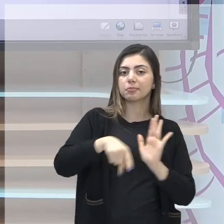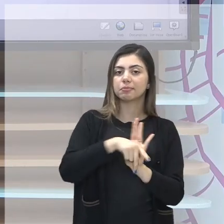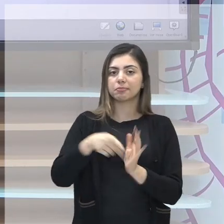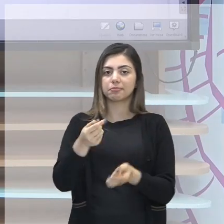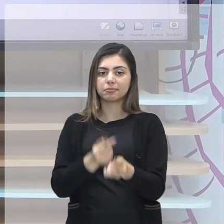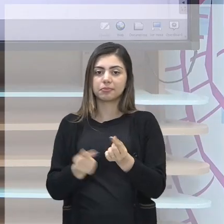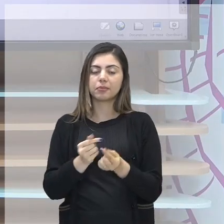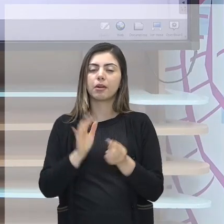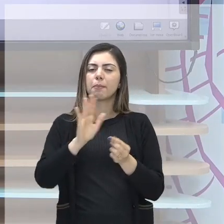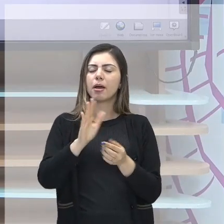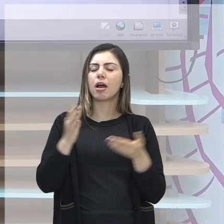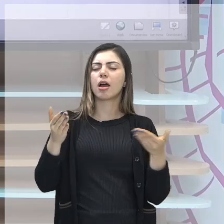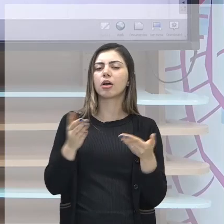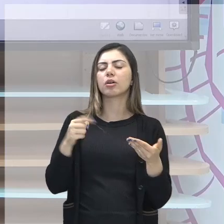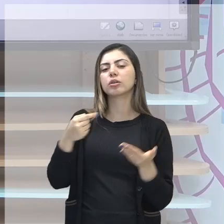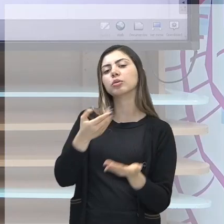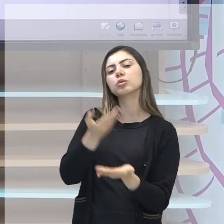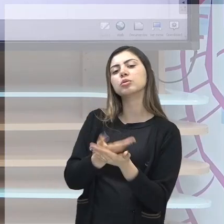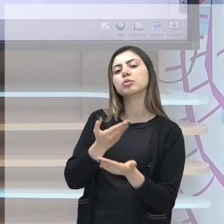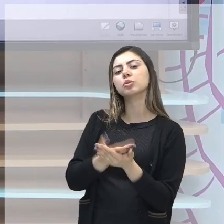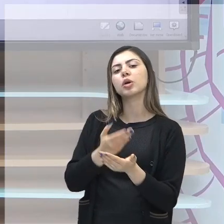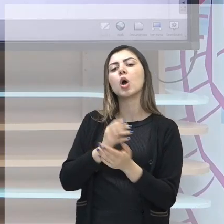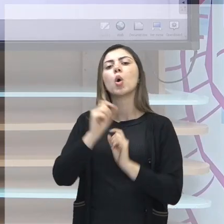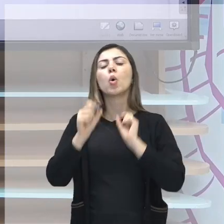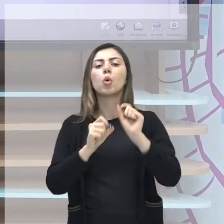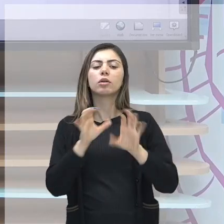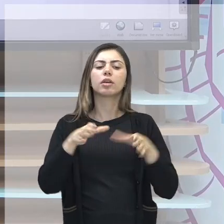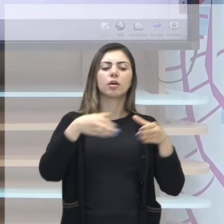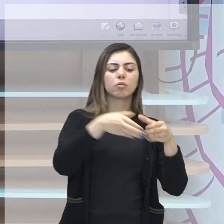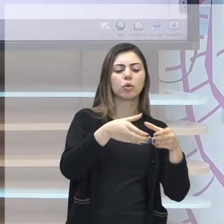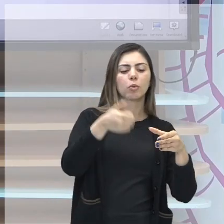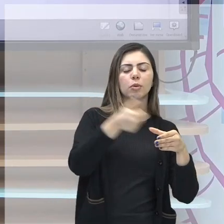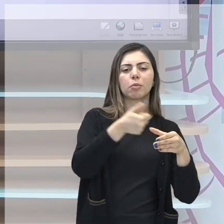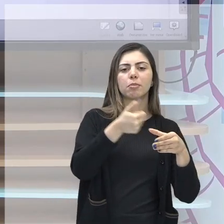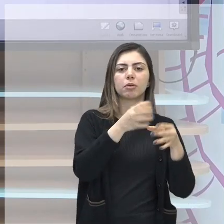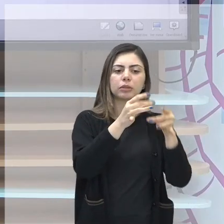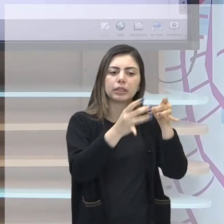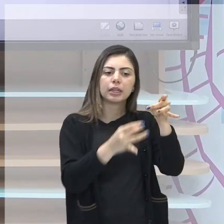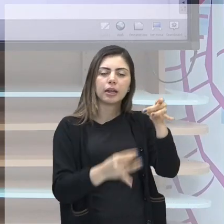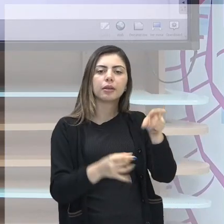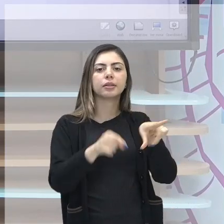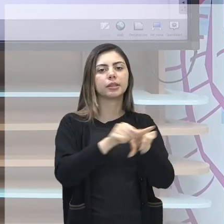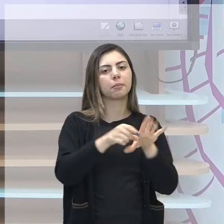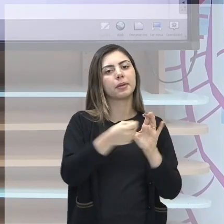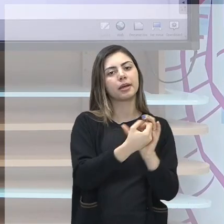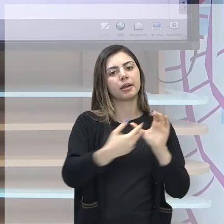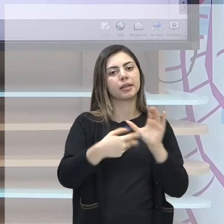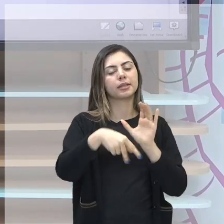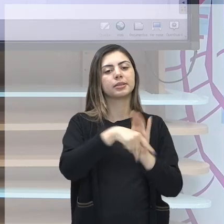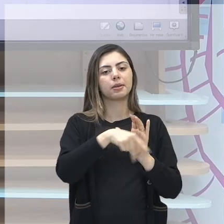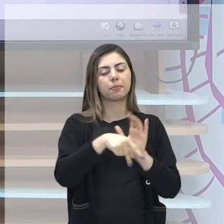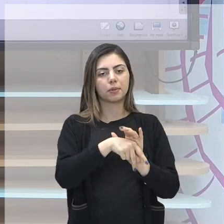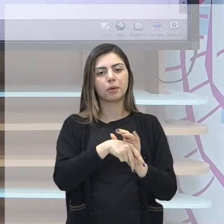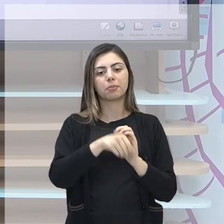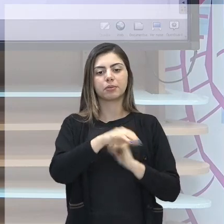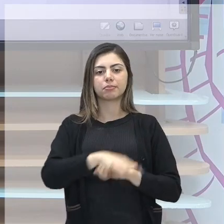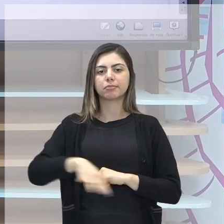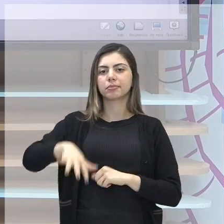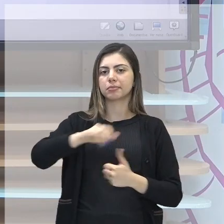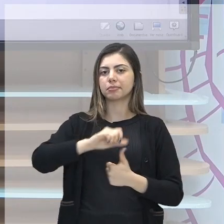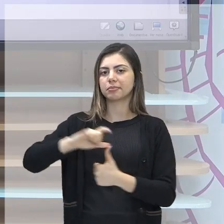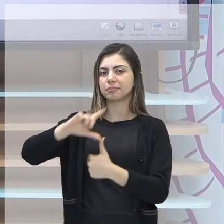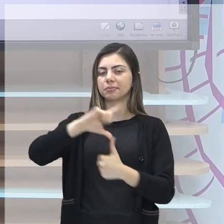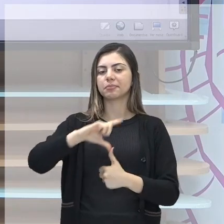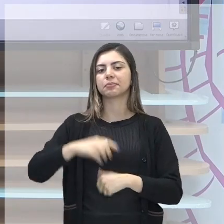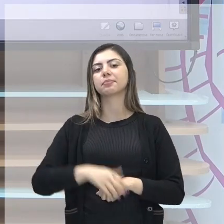vamos entender um pouco melhor o que é o setor primário, bem como as características do setor primário aqui na América